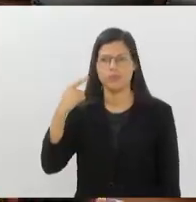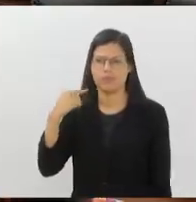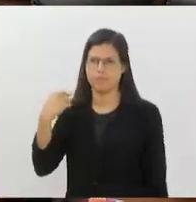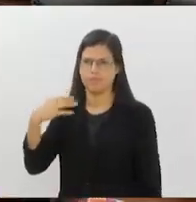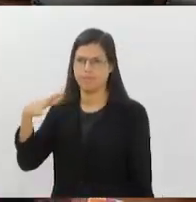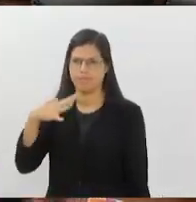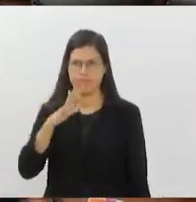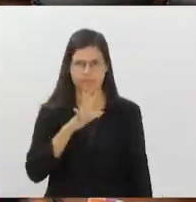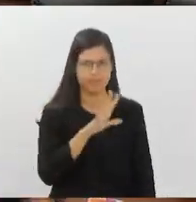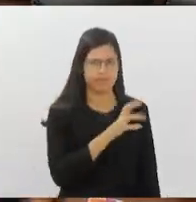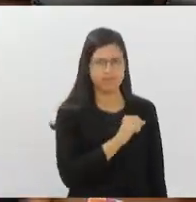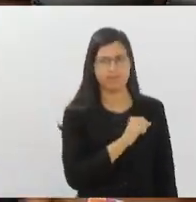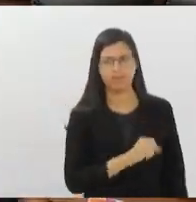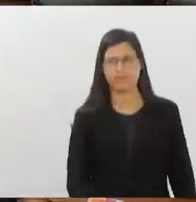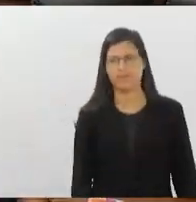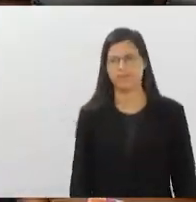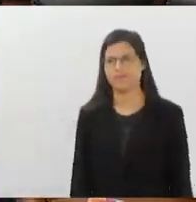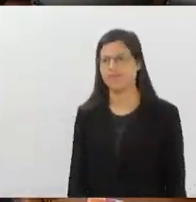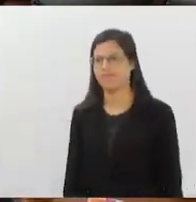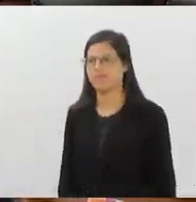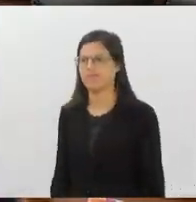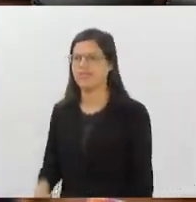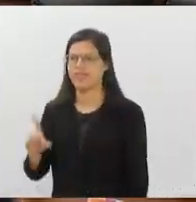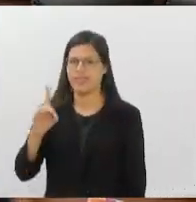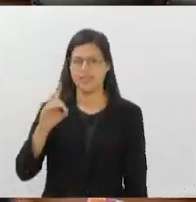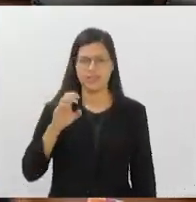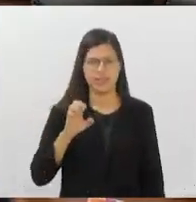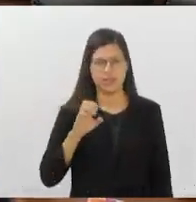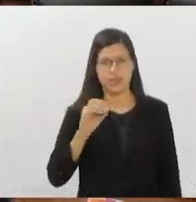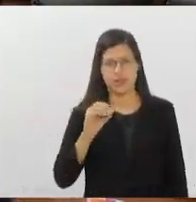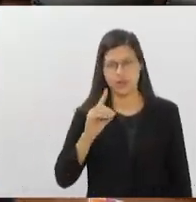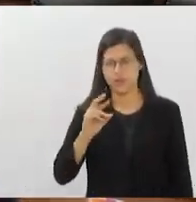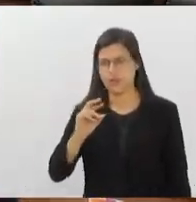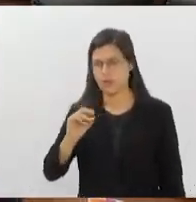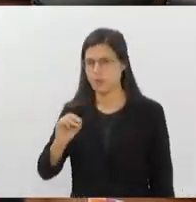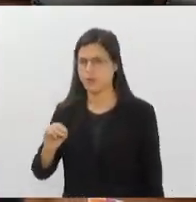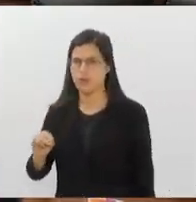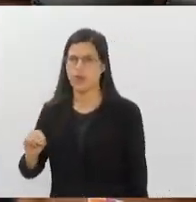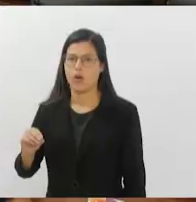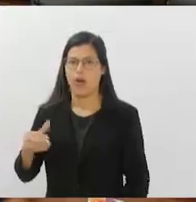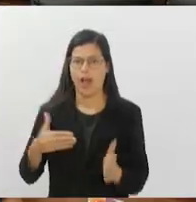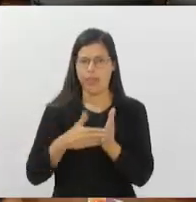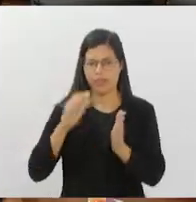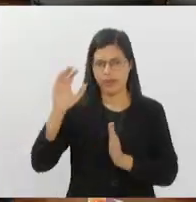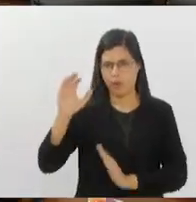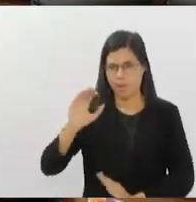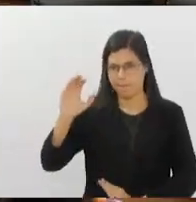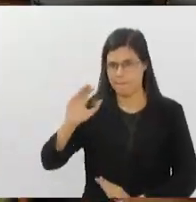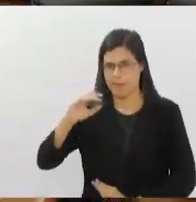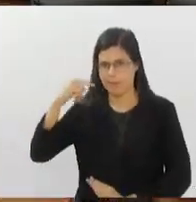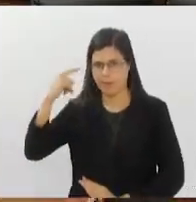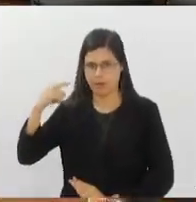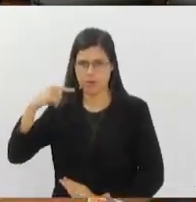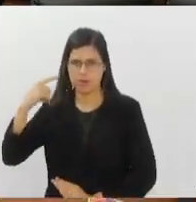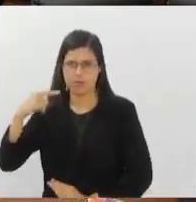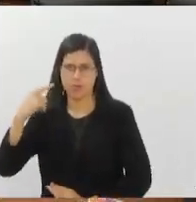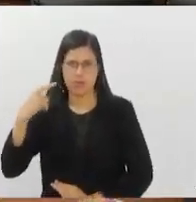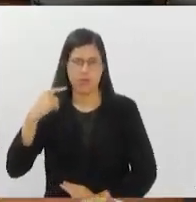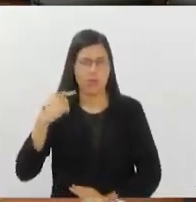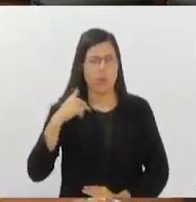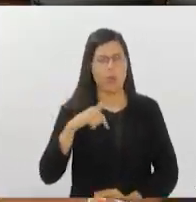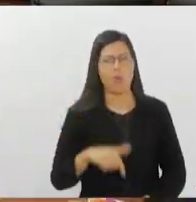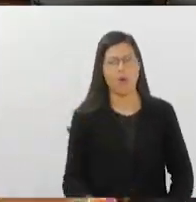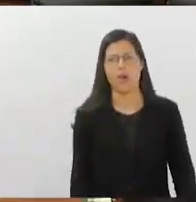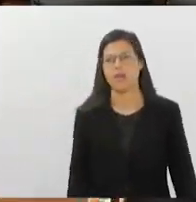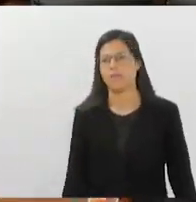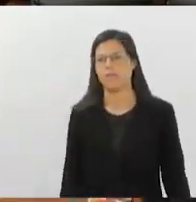loucura, meu amor. Eu adoro, eu adoro a Copacabana. Que loucura suburbana.